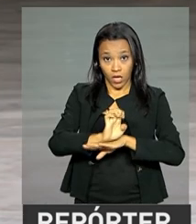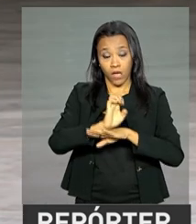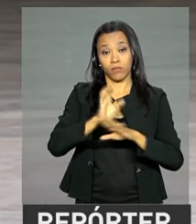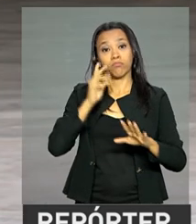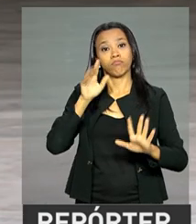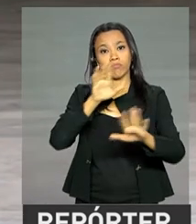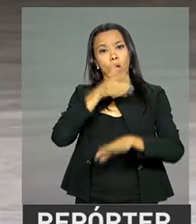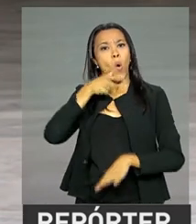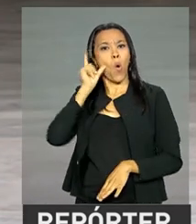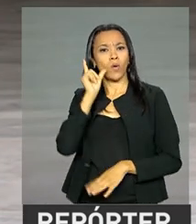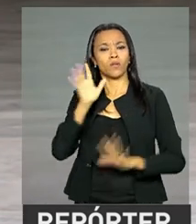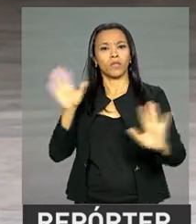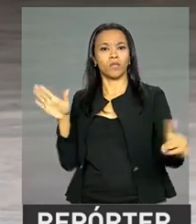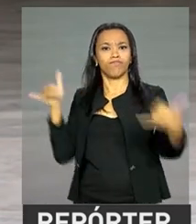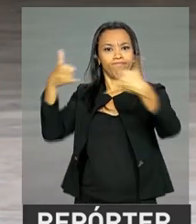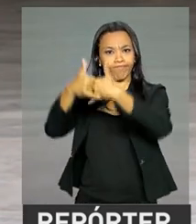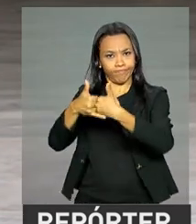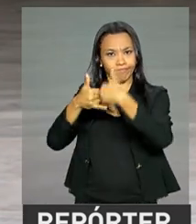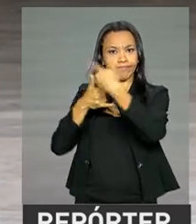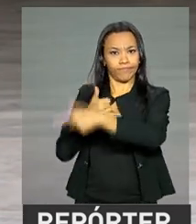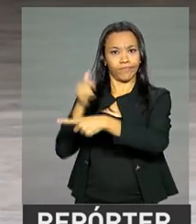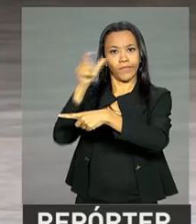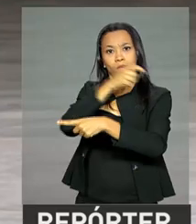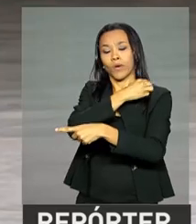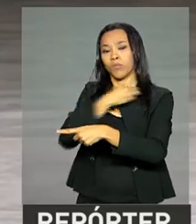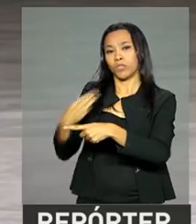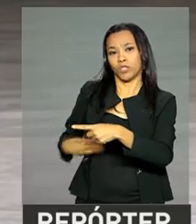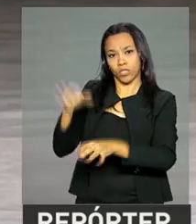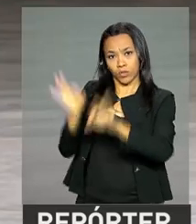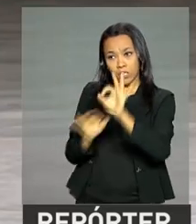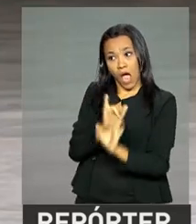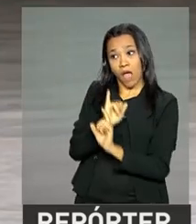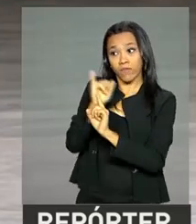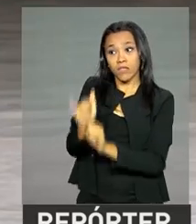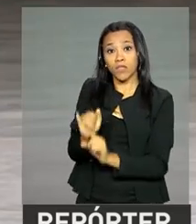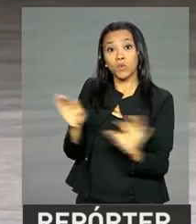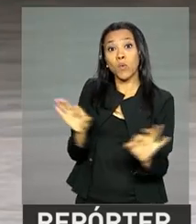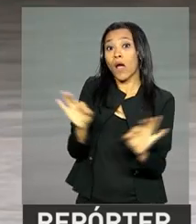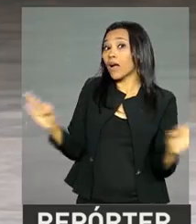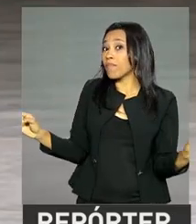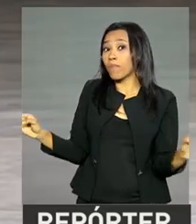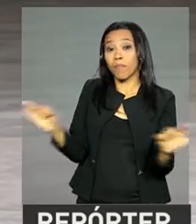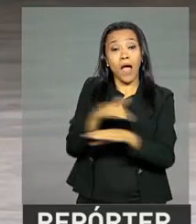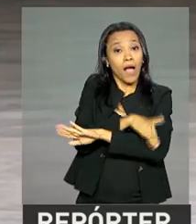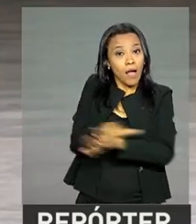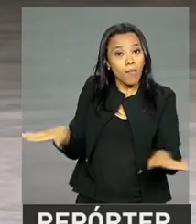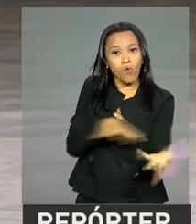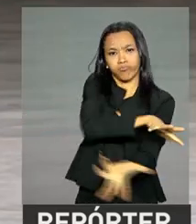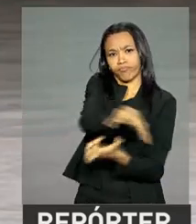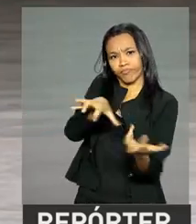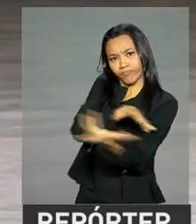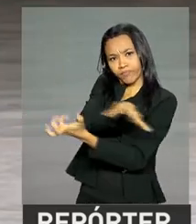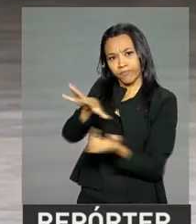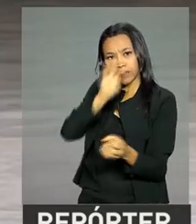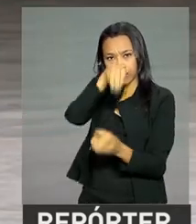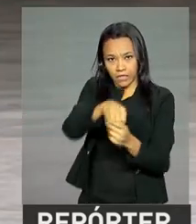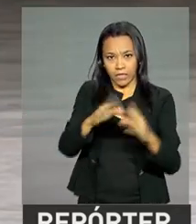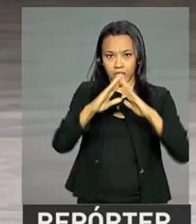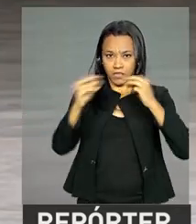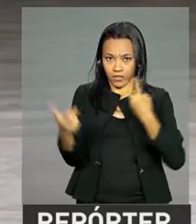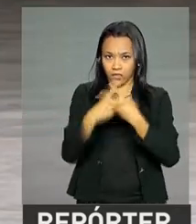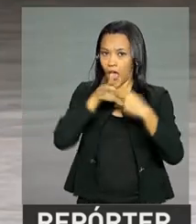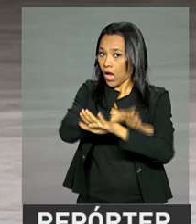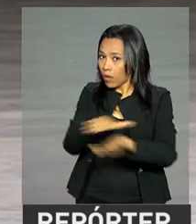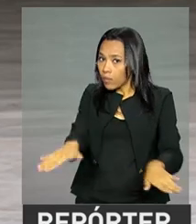em contato ontem com o ministro da justiça para informar sobre o fim da rebelião e também para agradecer pelo apoio da força nacional que está no